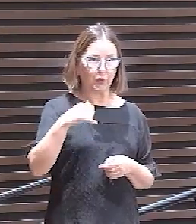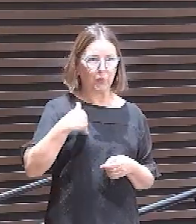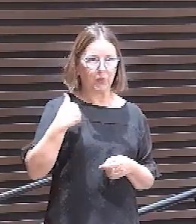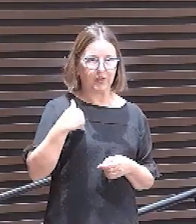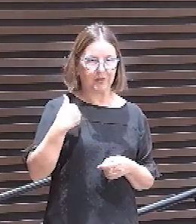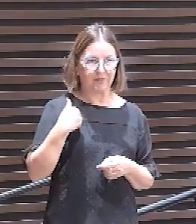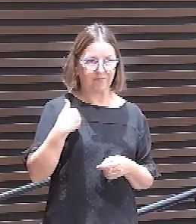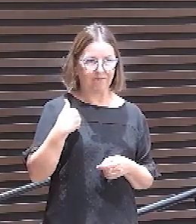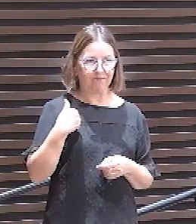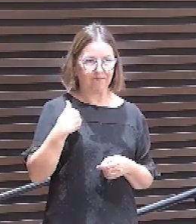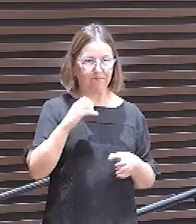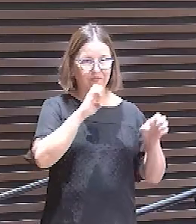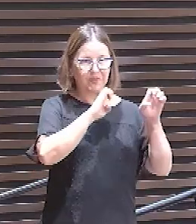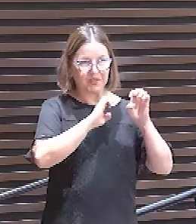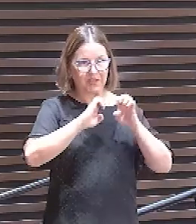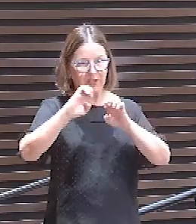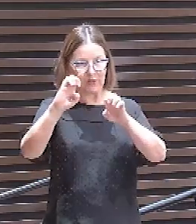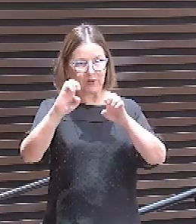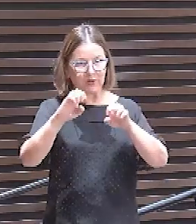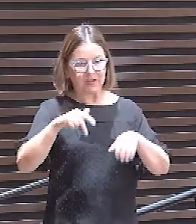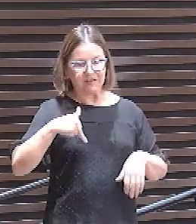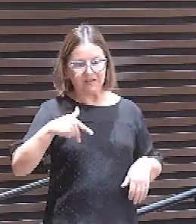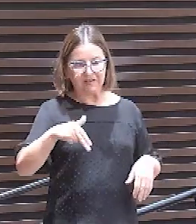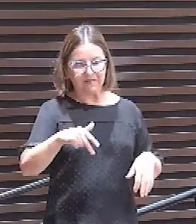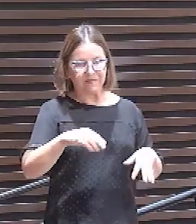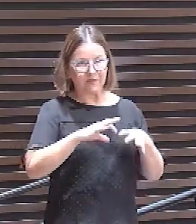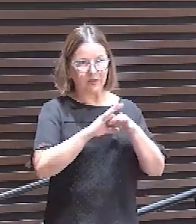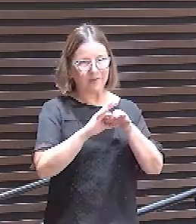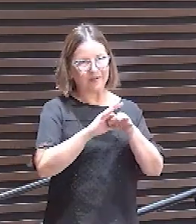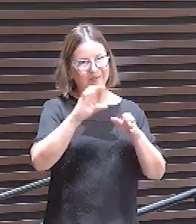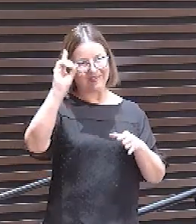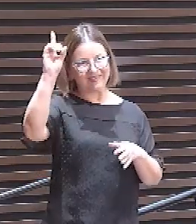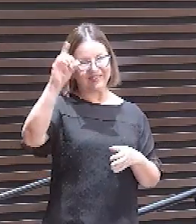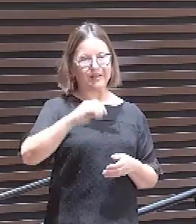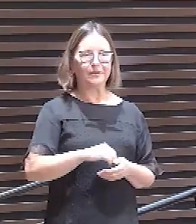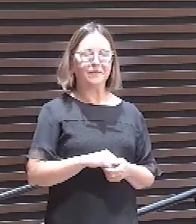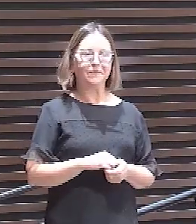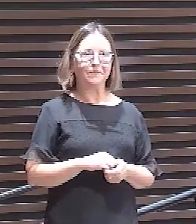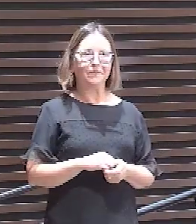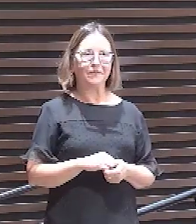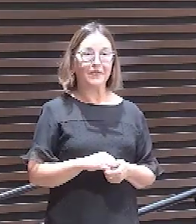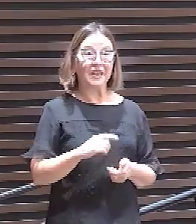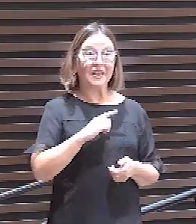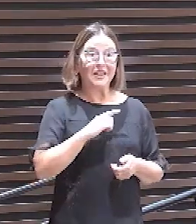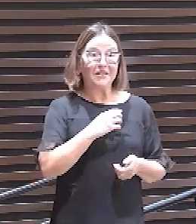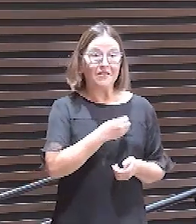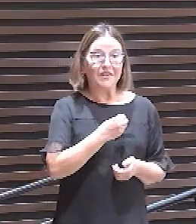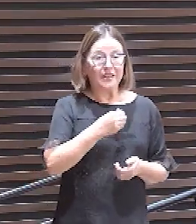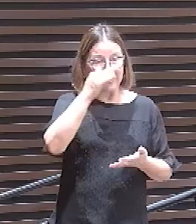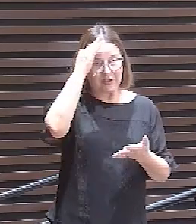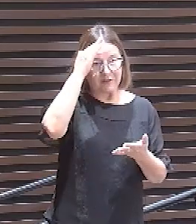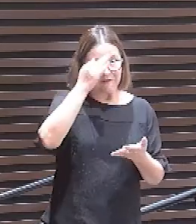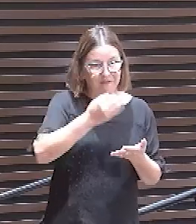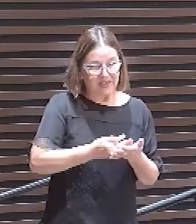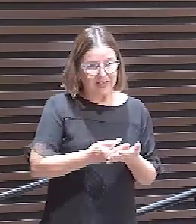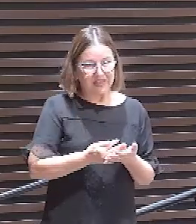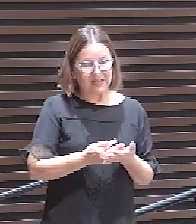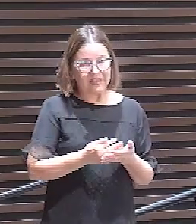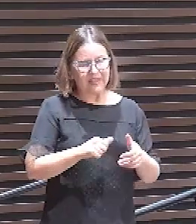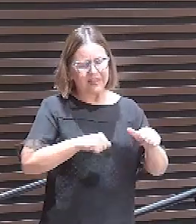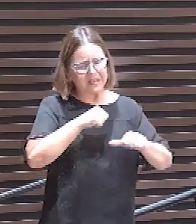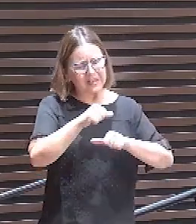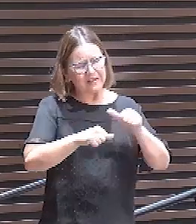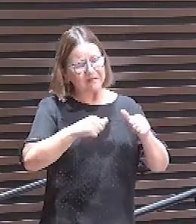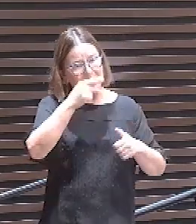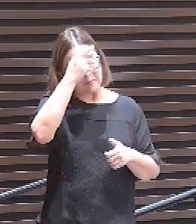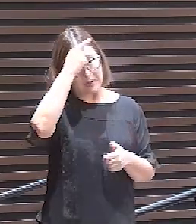Uma vida de fé transforma o indivíduo de tal forma